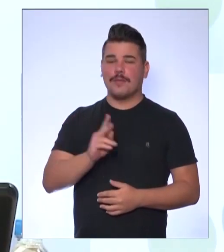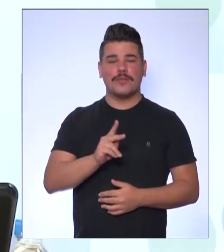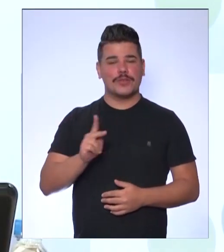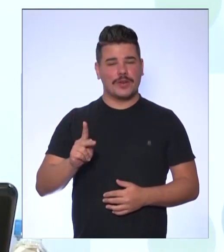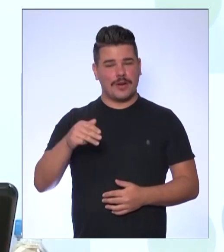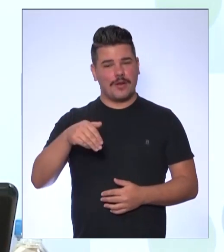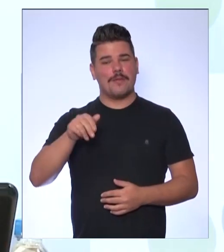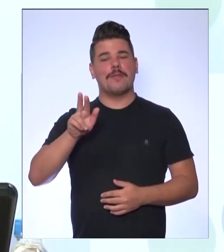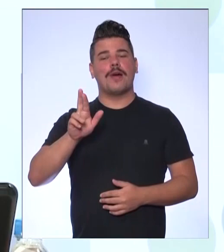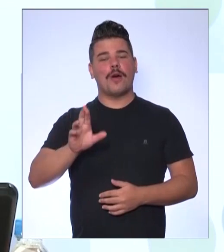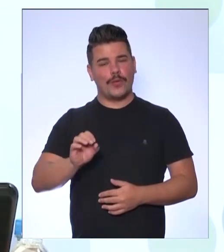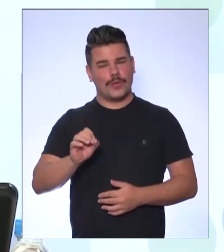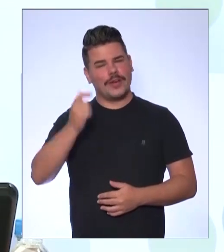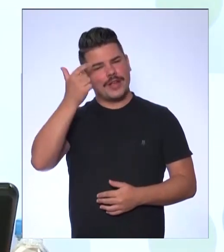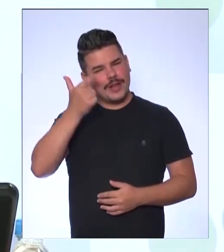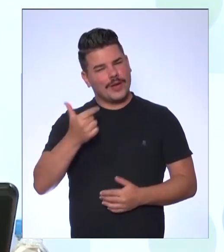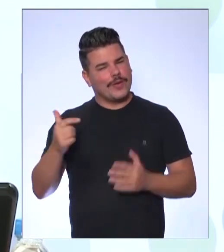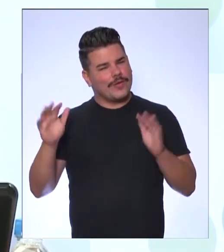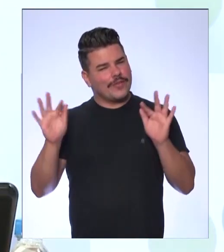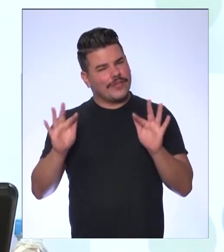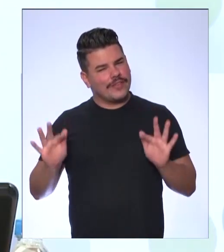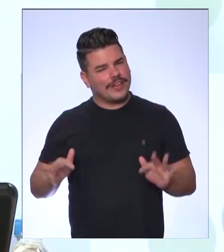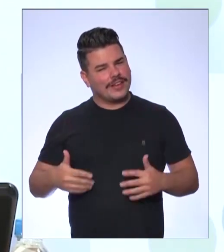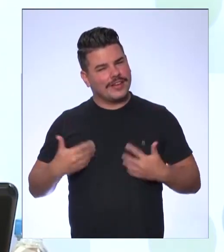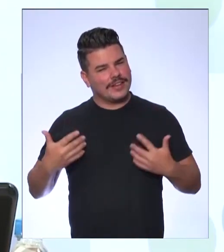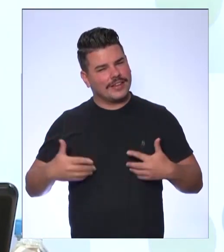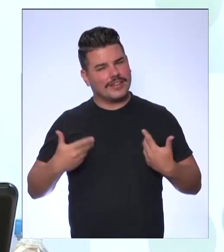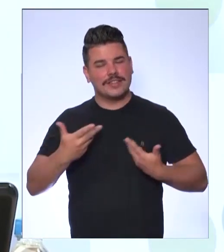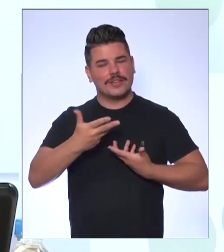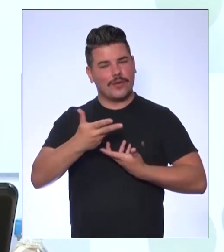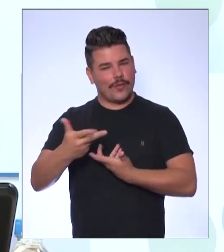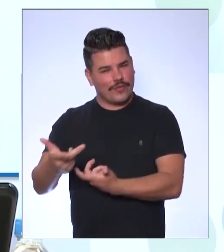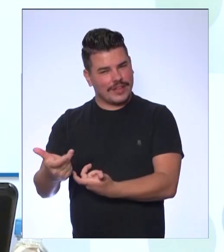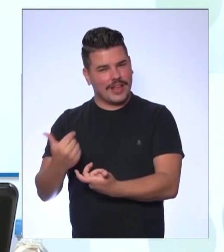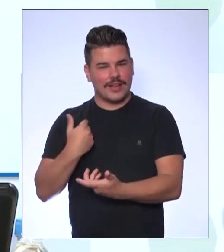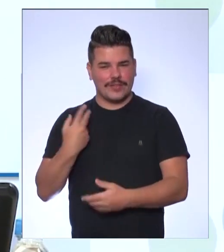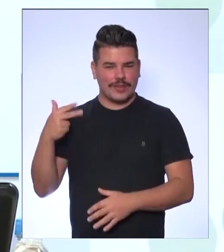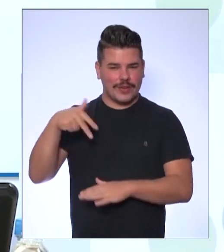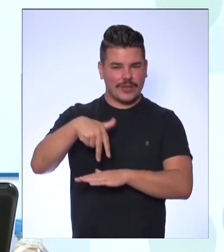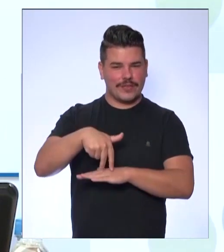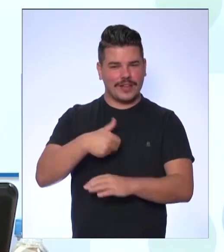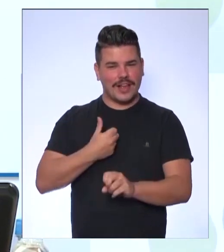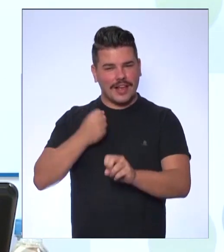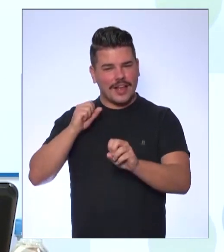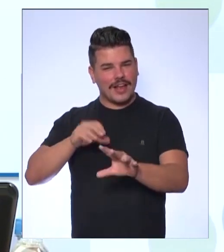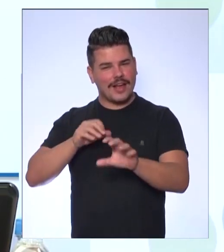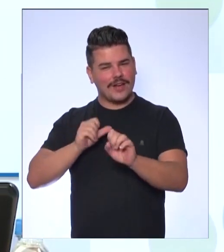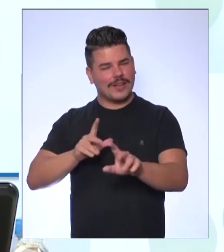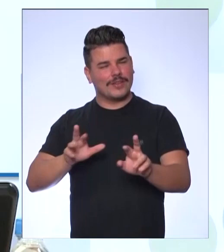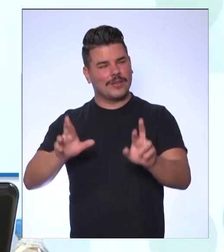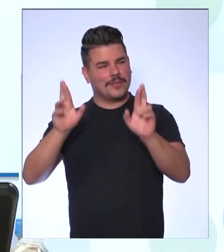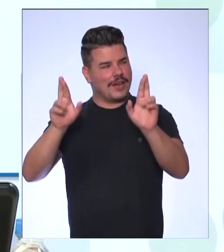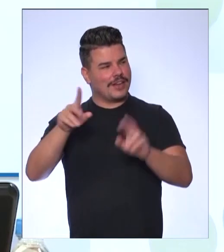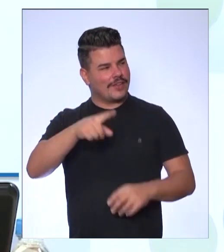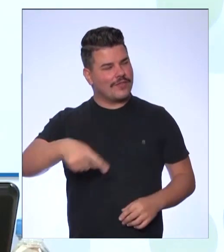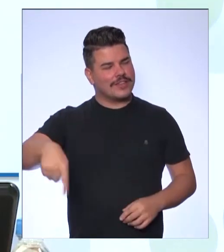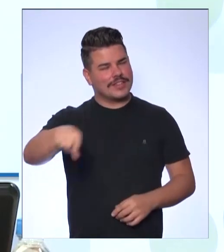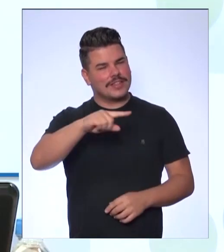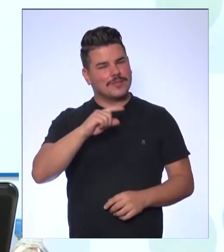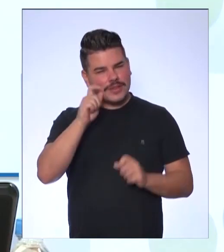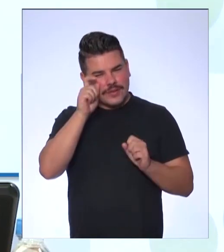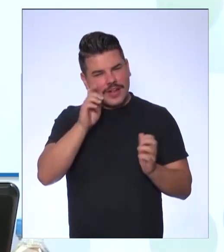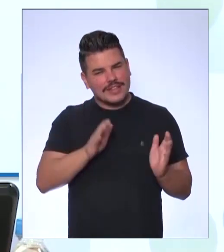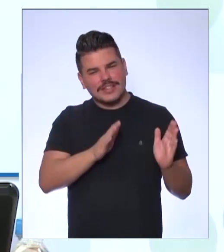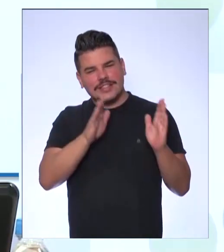muito feliz por estar aqui, agradecida pelo convite e espero que todos acompanhem, possam acompanhar a aula da melhor